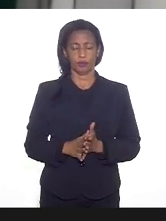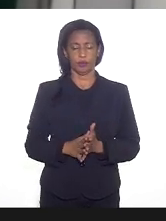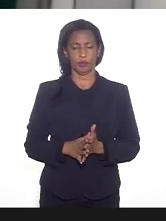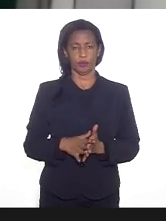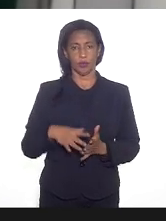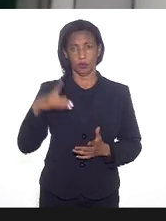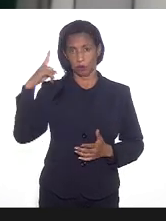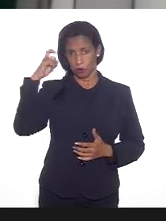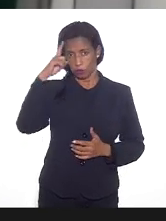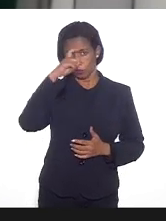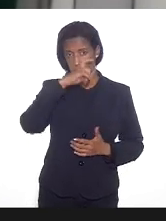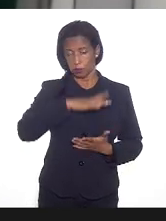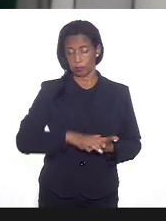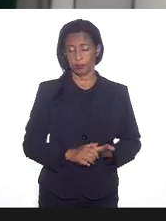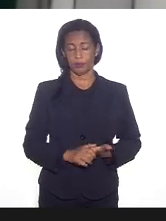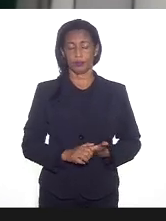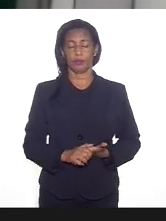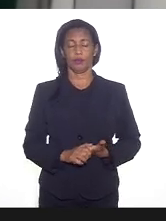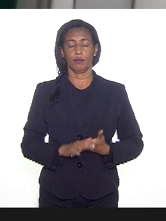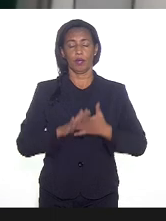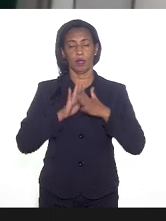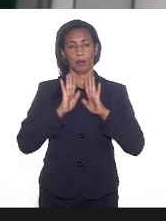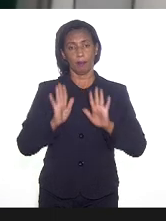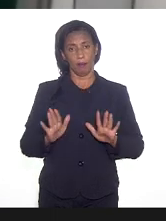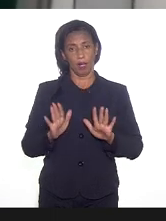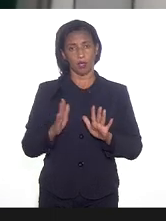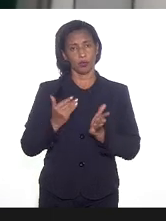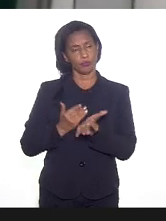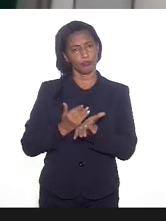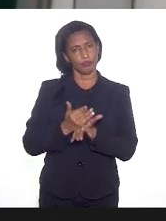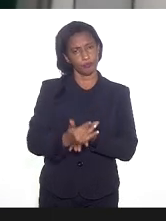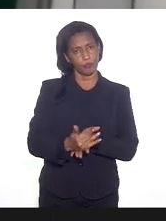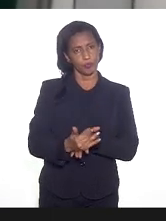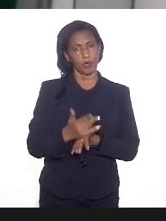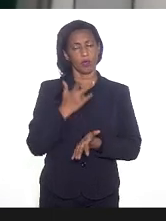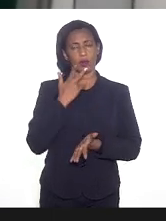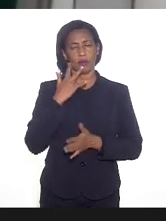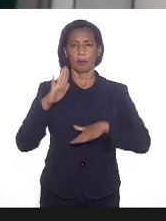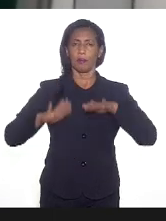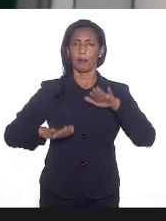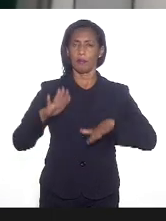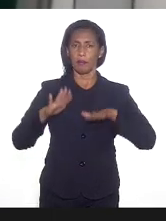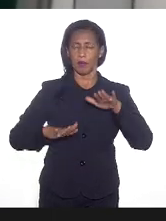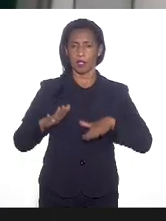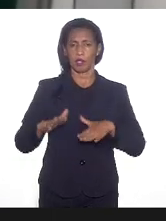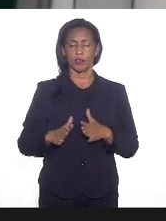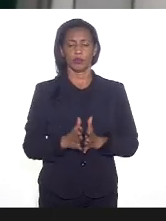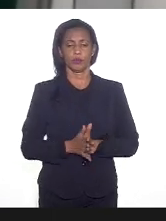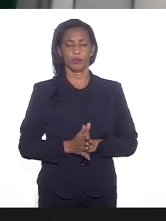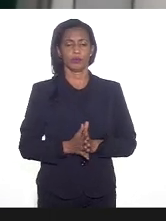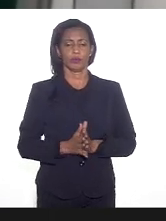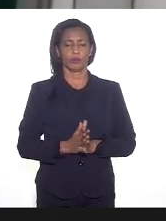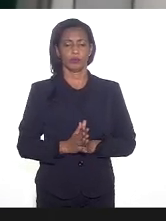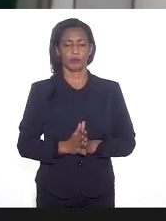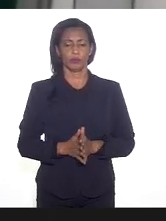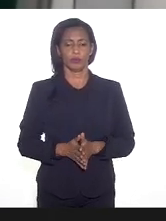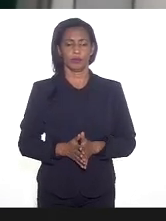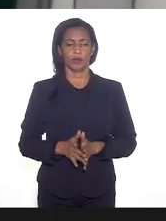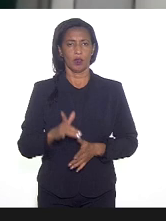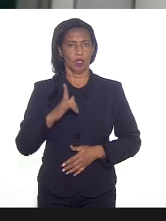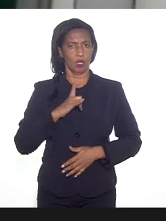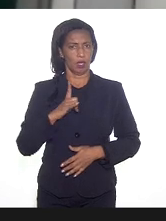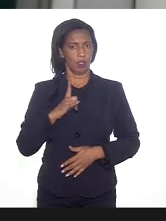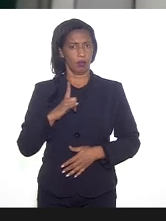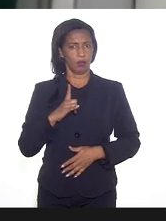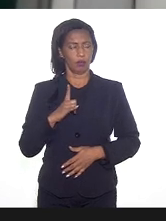árduo, mas, de saída, quero dizer que, embora eu tenha